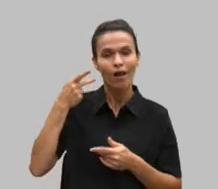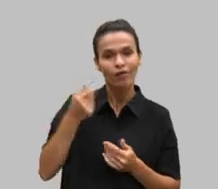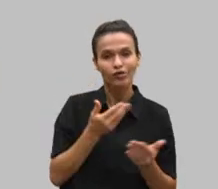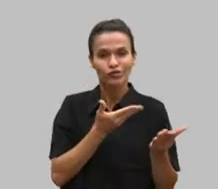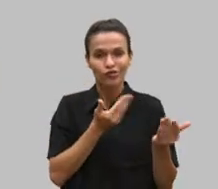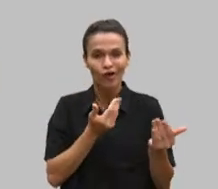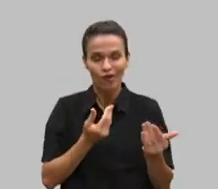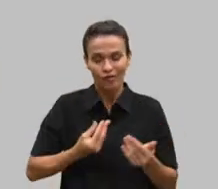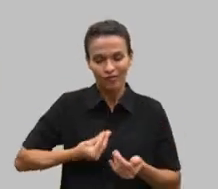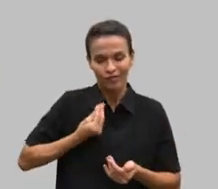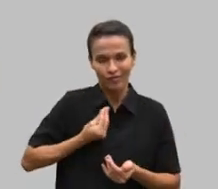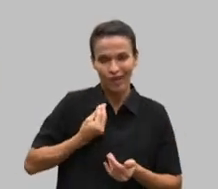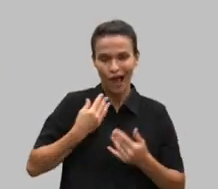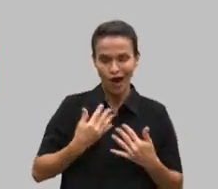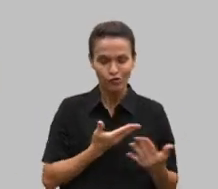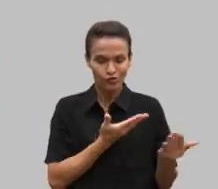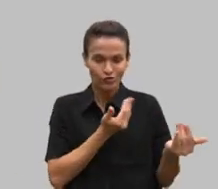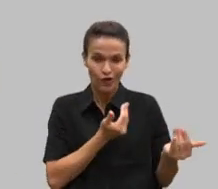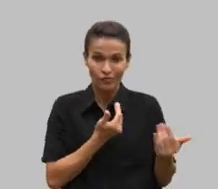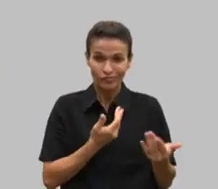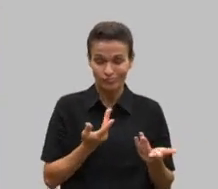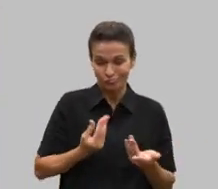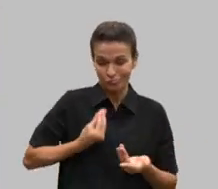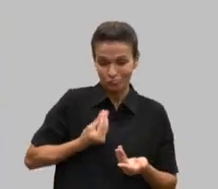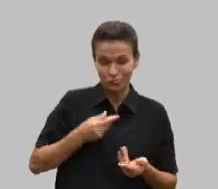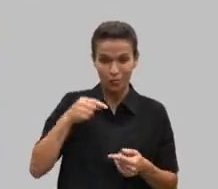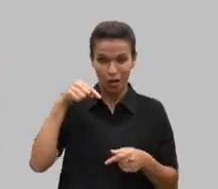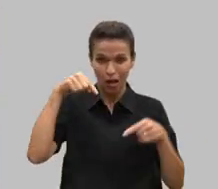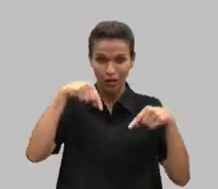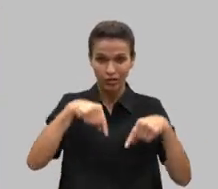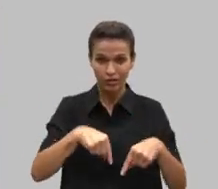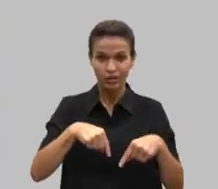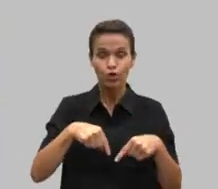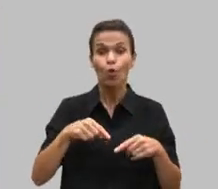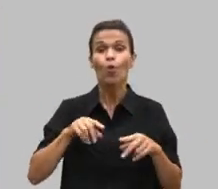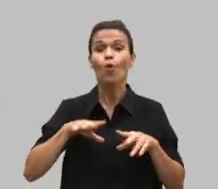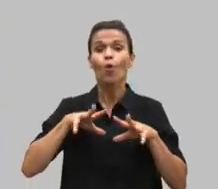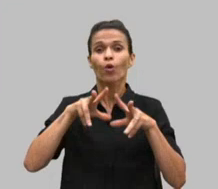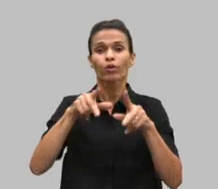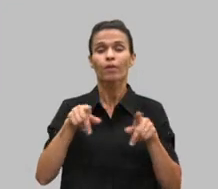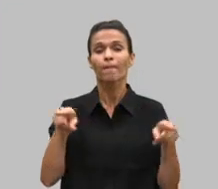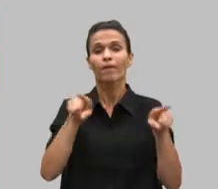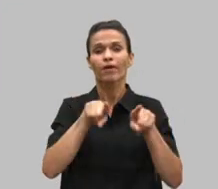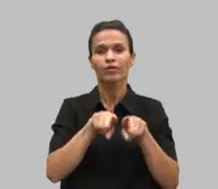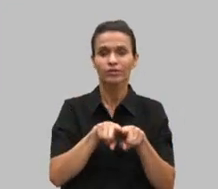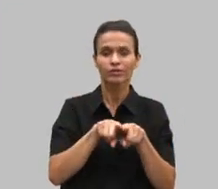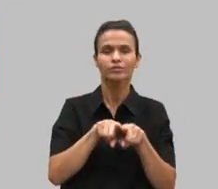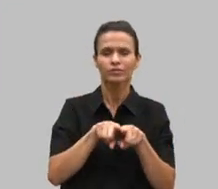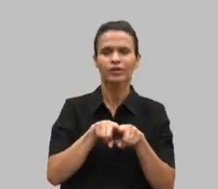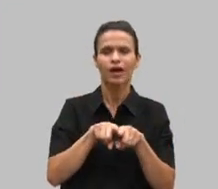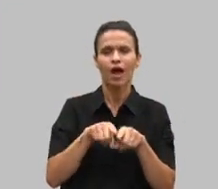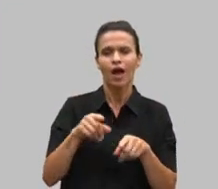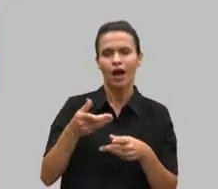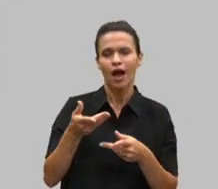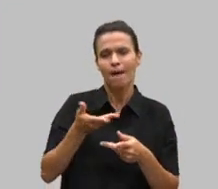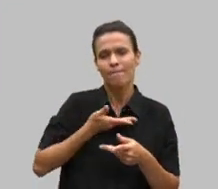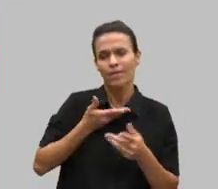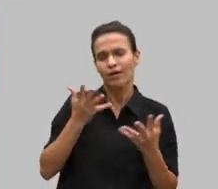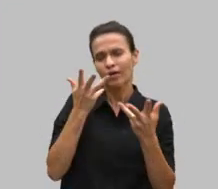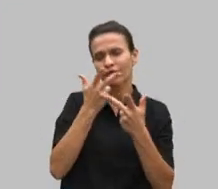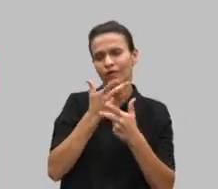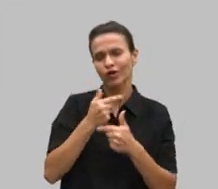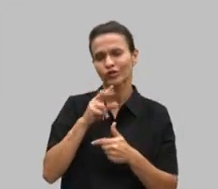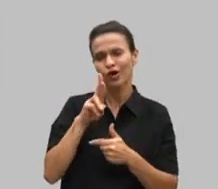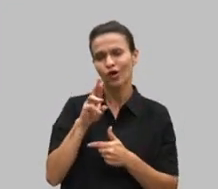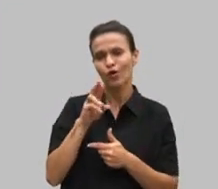juventude que estão aqui vivem todos os parceiros eu quero dizer todos os parceiros através da nossa querida e maravilhosa Rute e vamos ocupar vamos